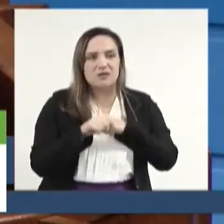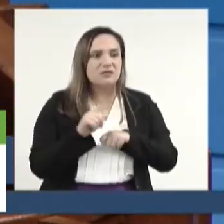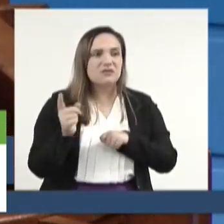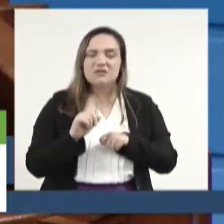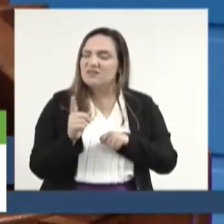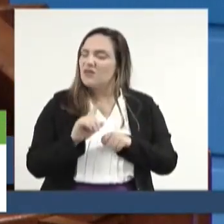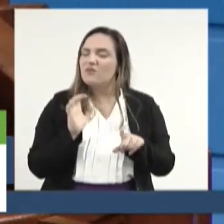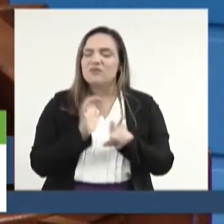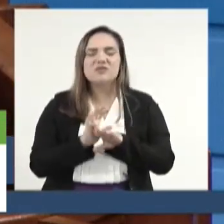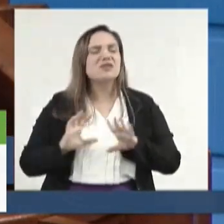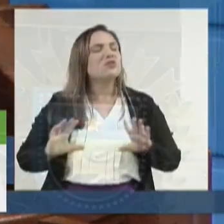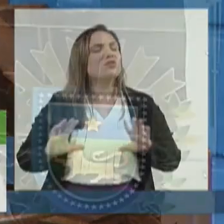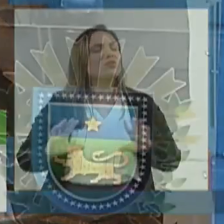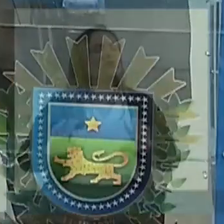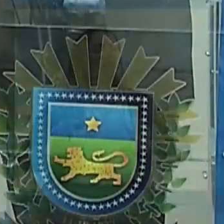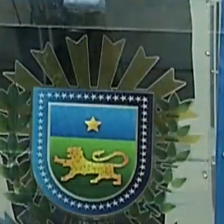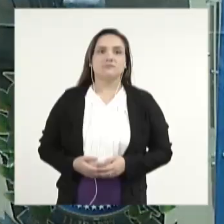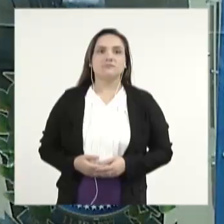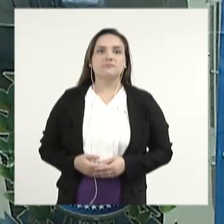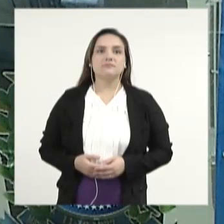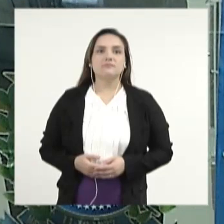afeta a cadeia produtiva.